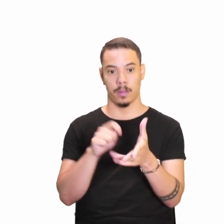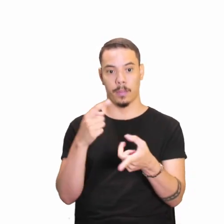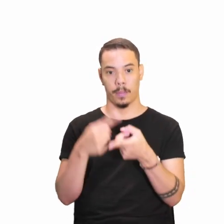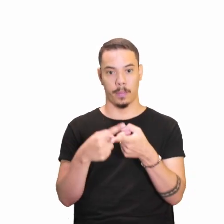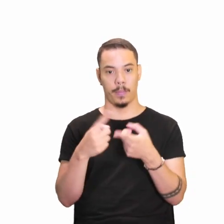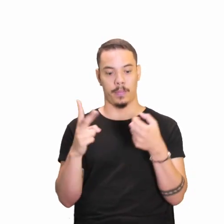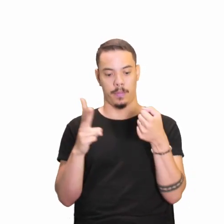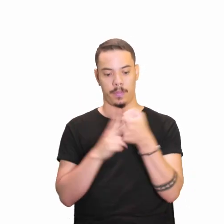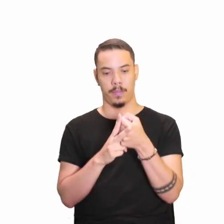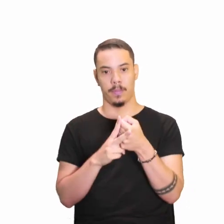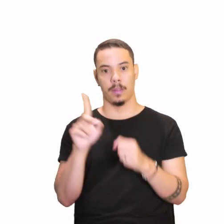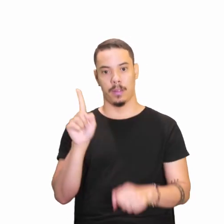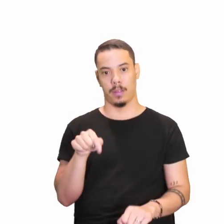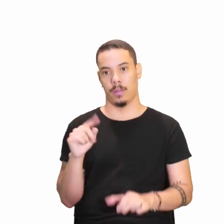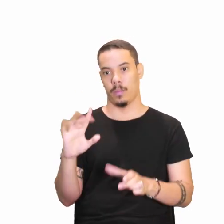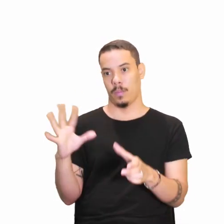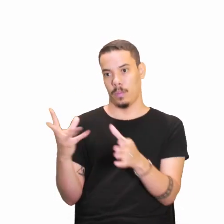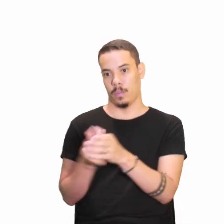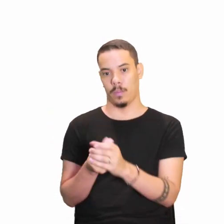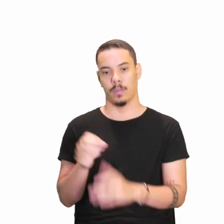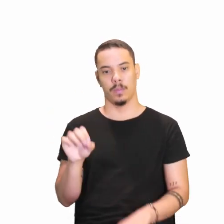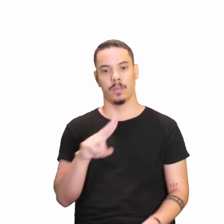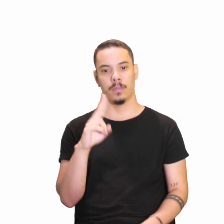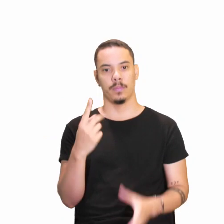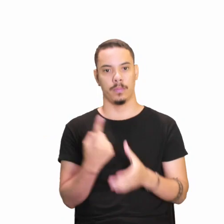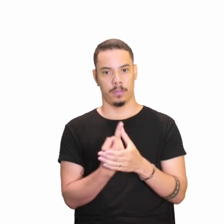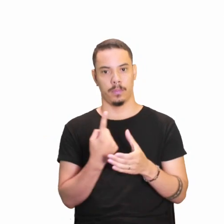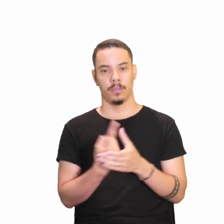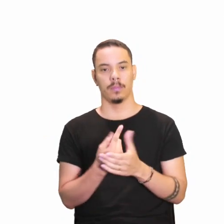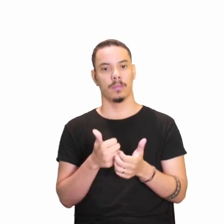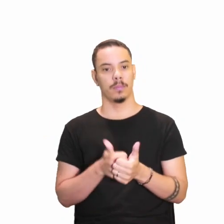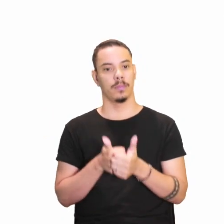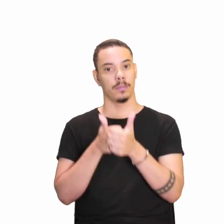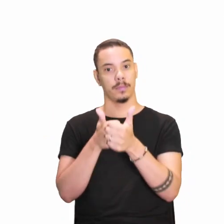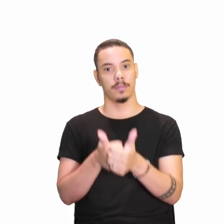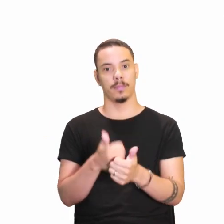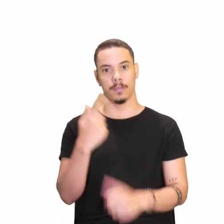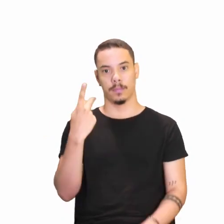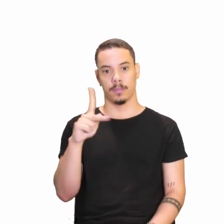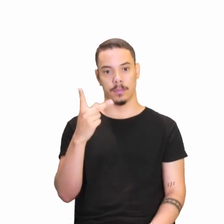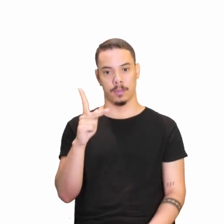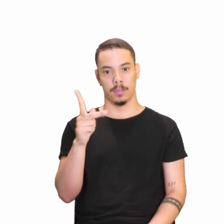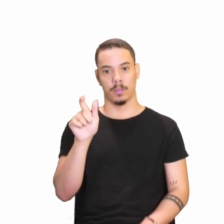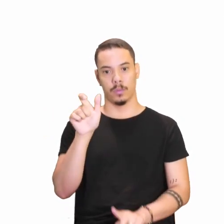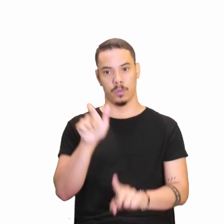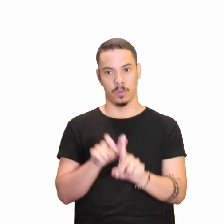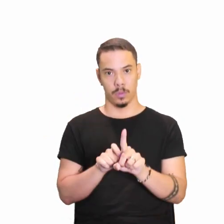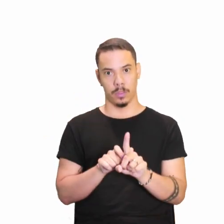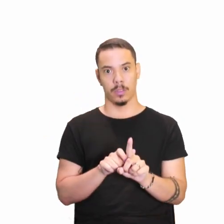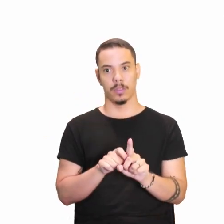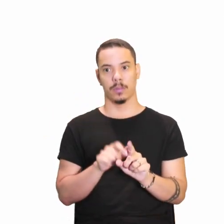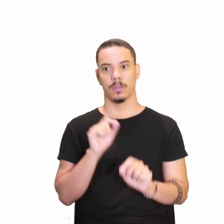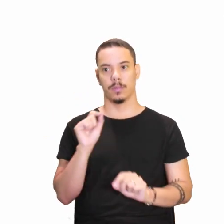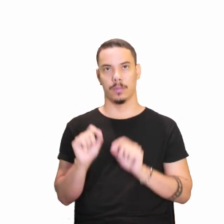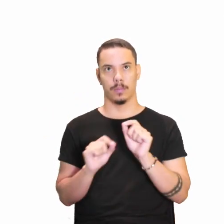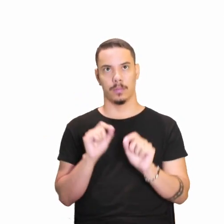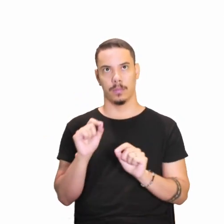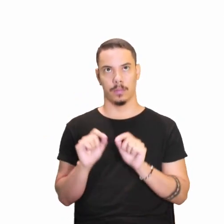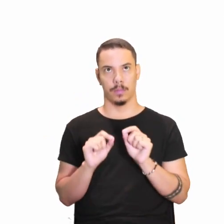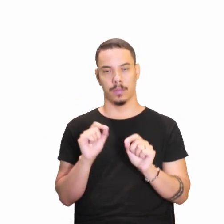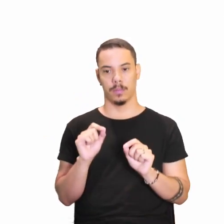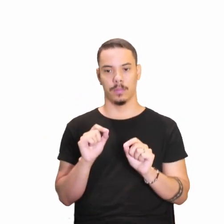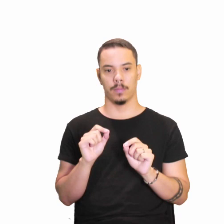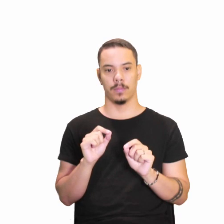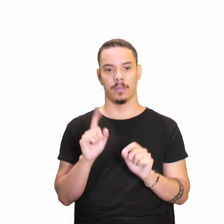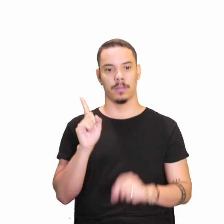verbo fica no plural ou no singular e vai ser de acordo com o seu sujeito. Quem é o sujeito? Você tem que olhar a palavra